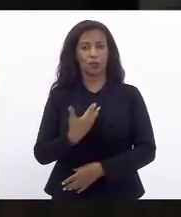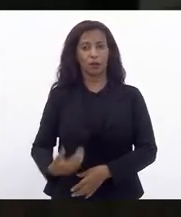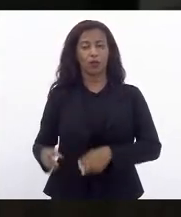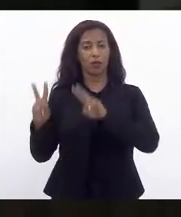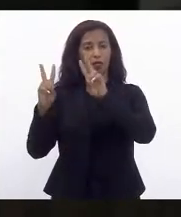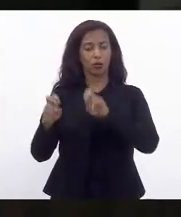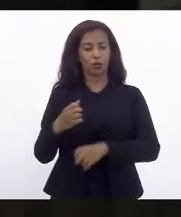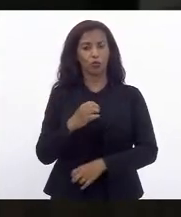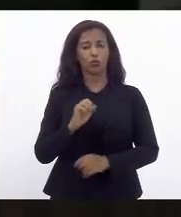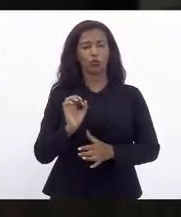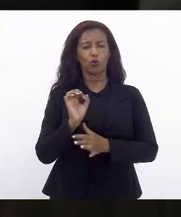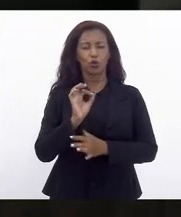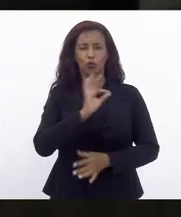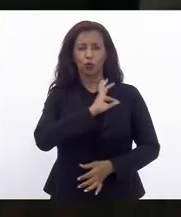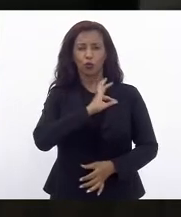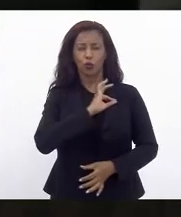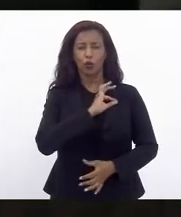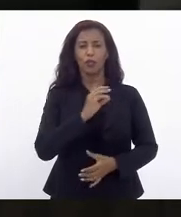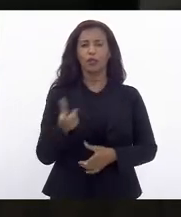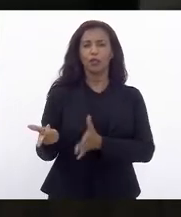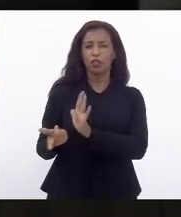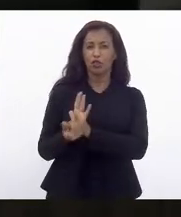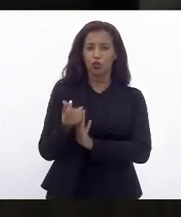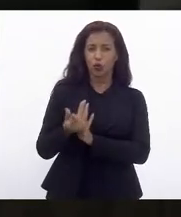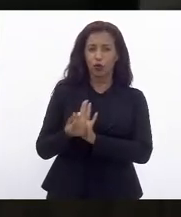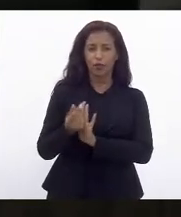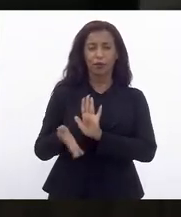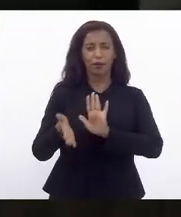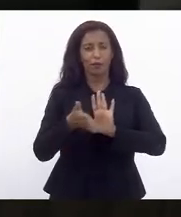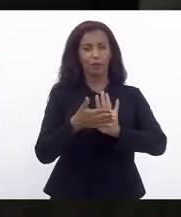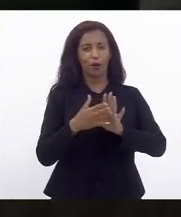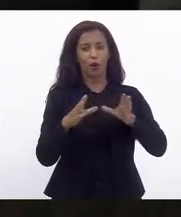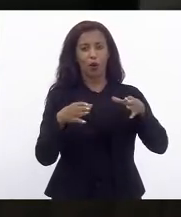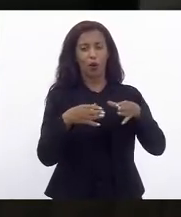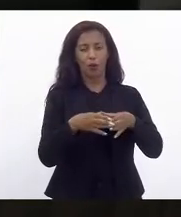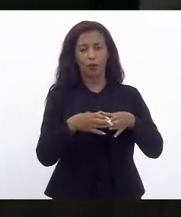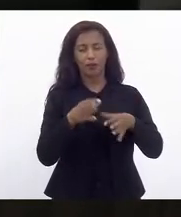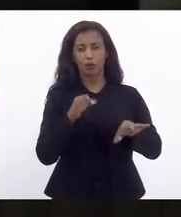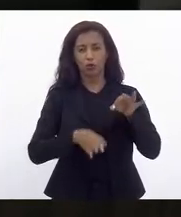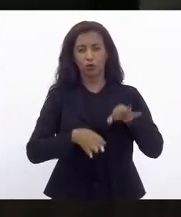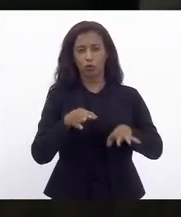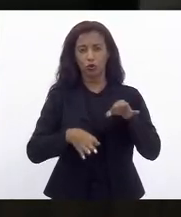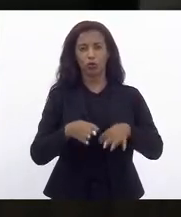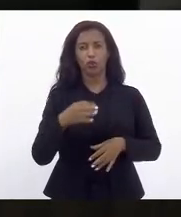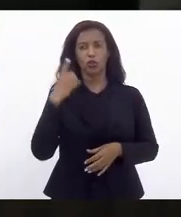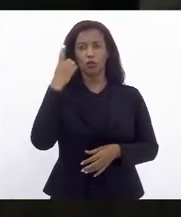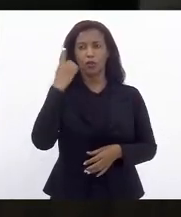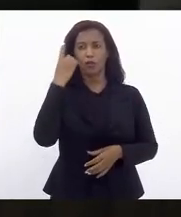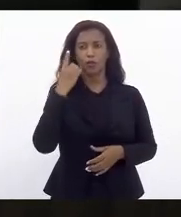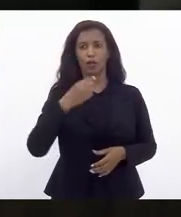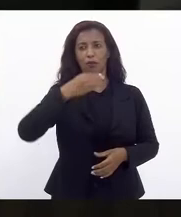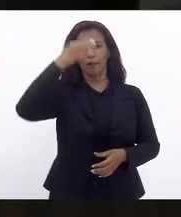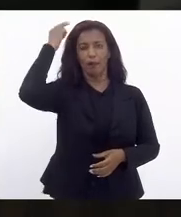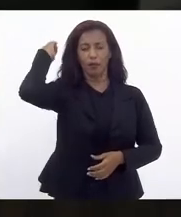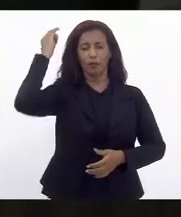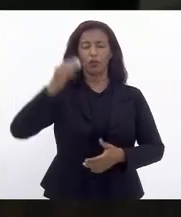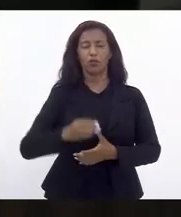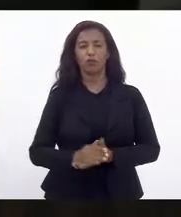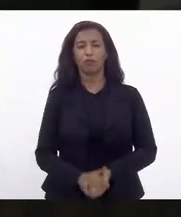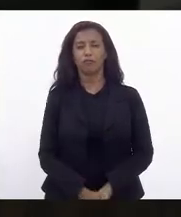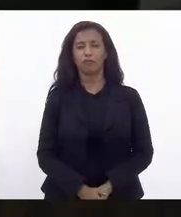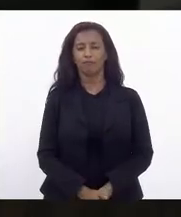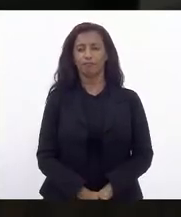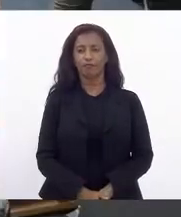Polícia, de Servidores Públicos e de Orçamento. Permite parecer pela Comissão de Constituição e Justiça, deputado Márcio